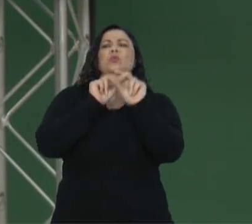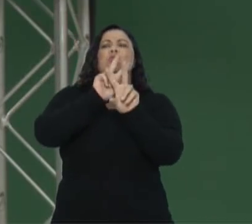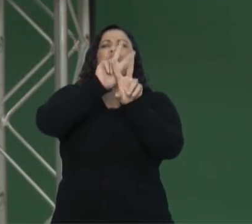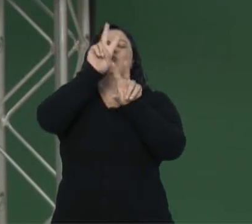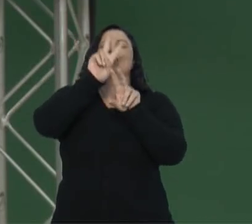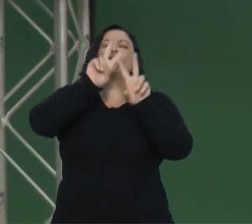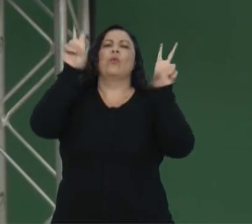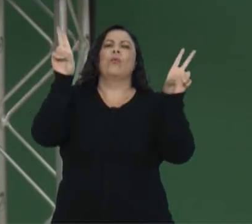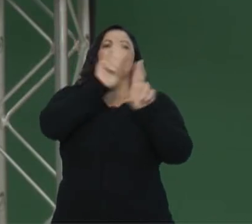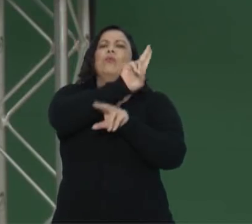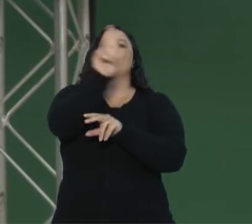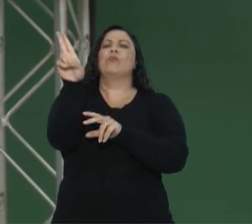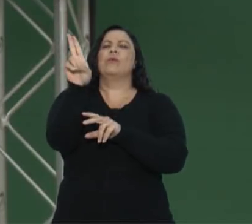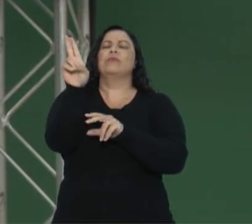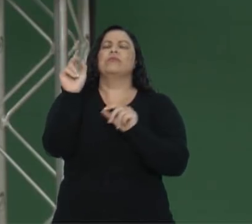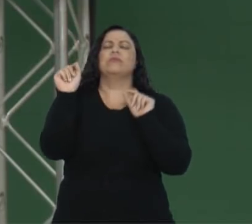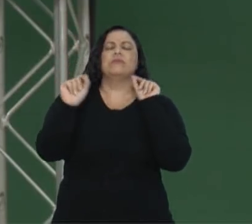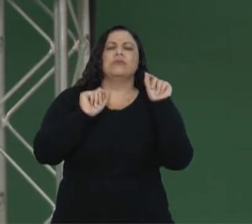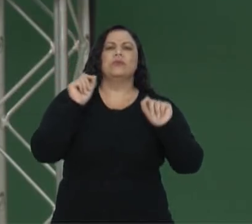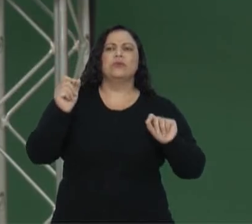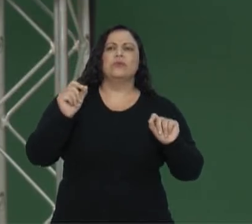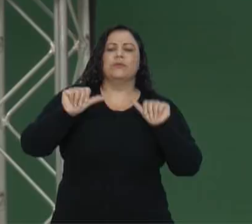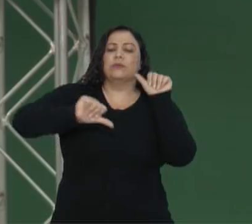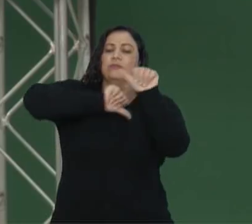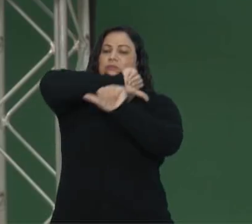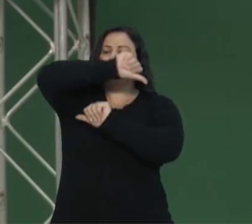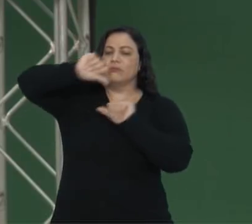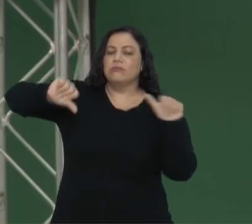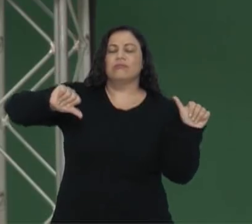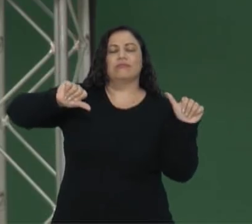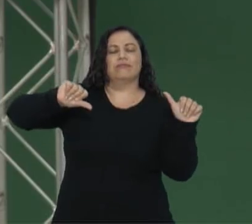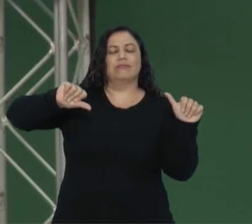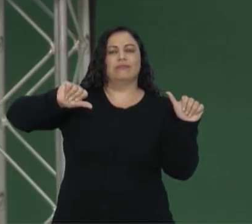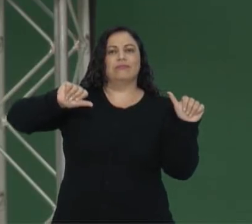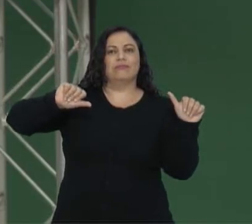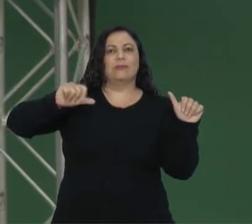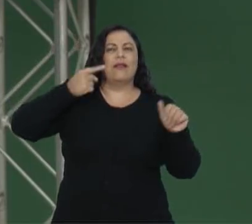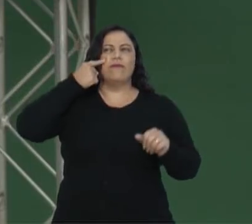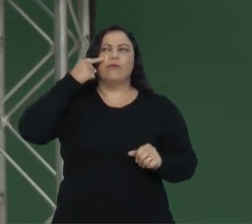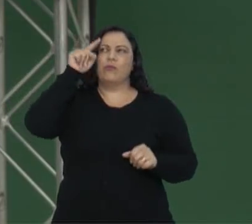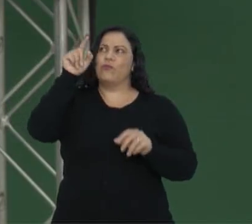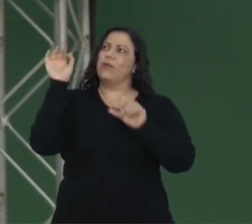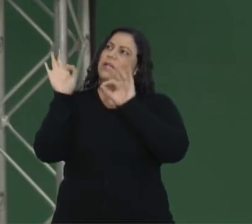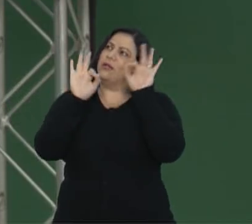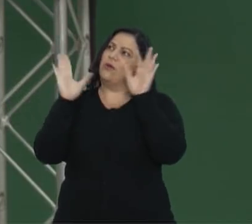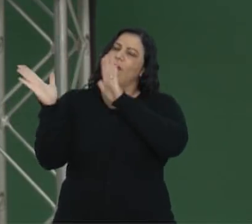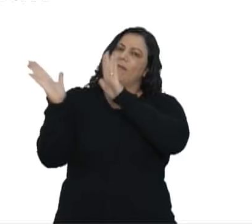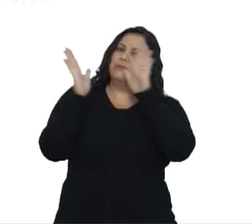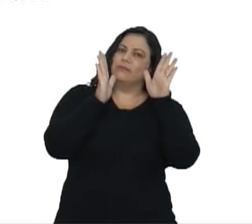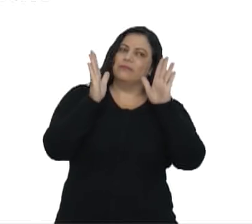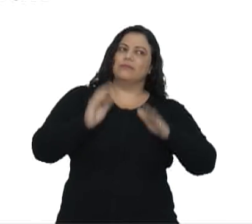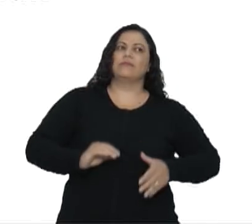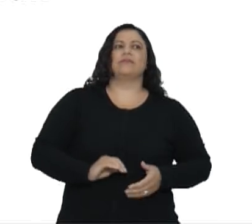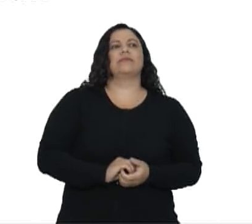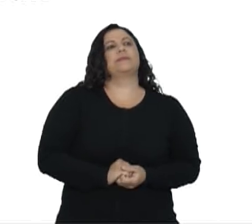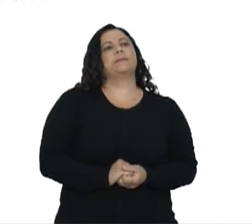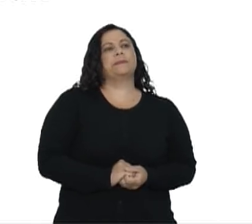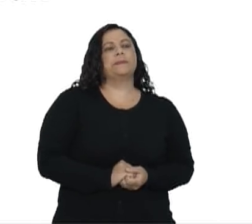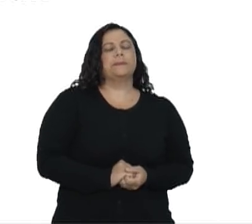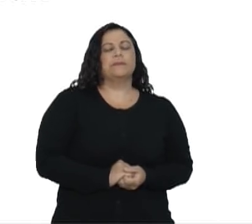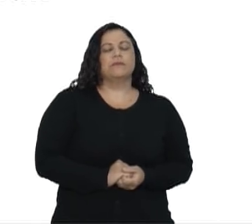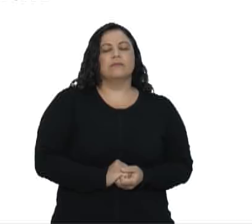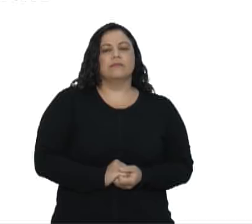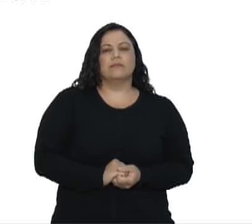estamos falando que tem uma modificação na sua constituição. Então vamos dar uma olhada? Acompanhem comigo. Transformações químicas